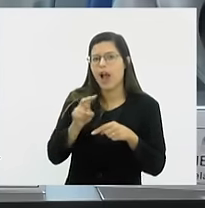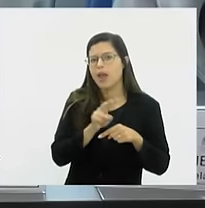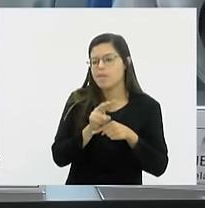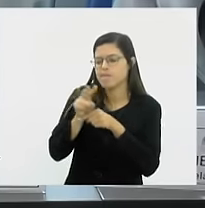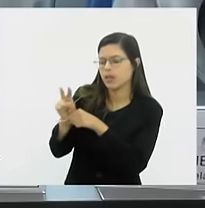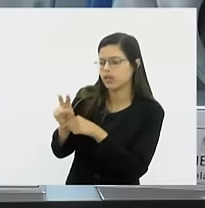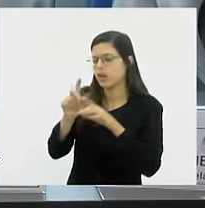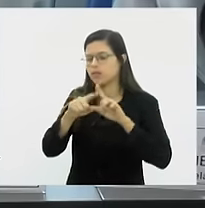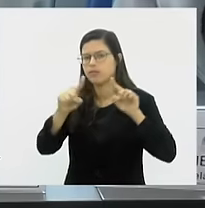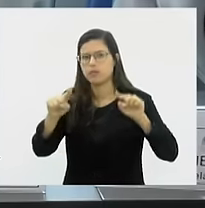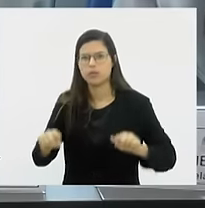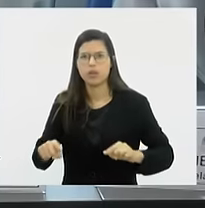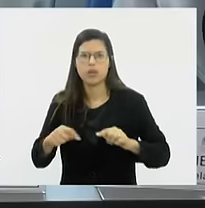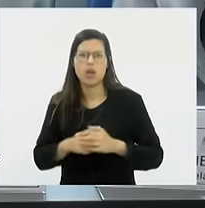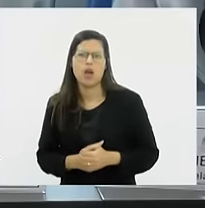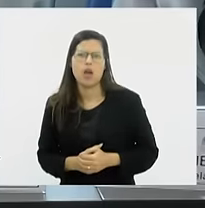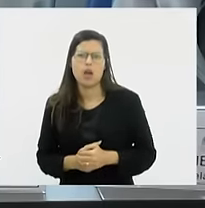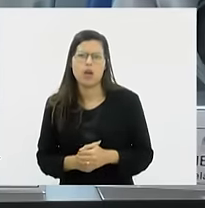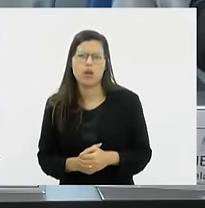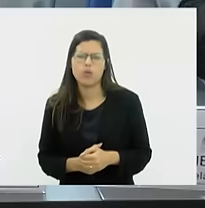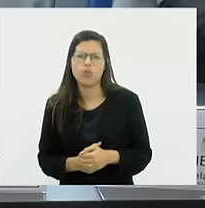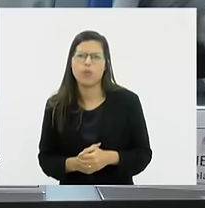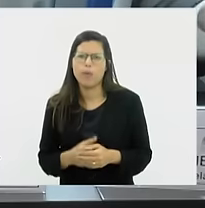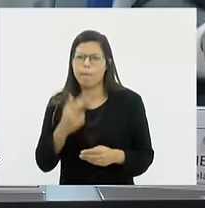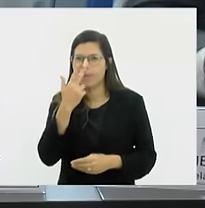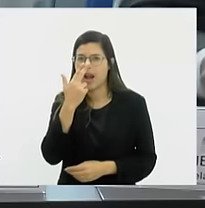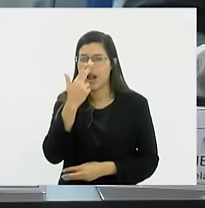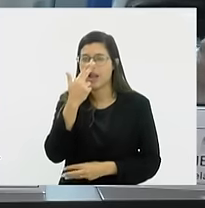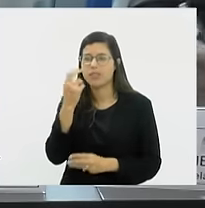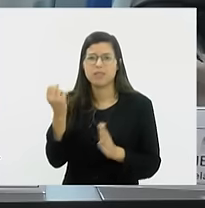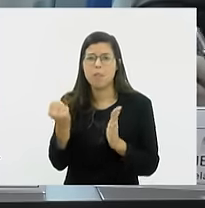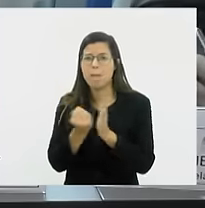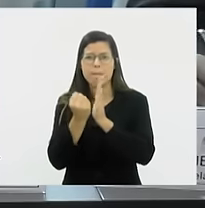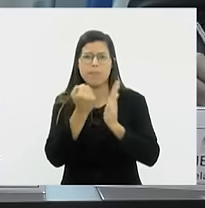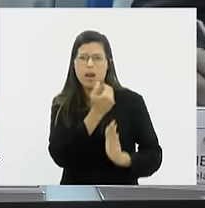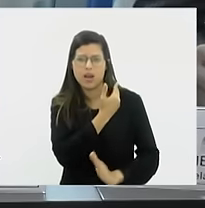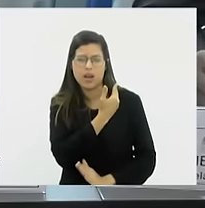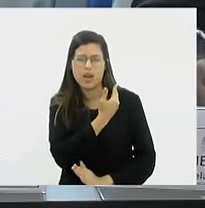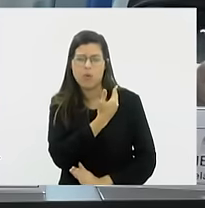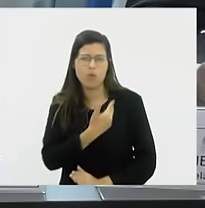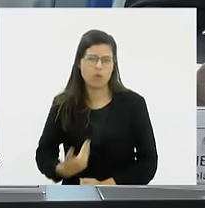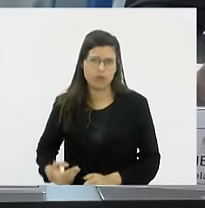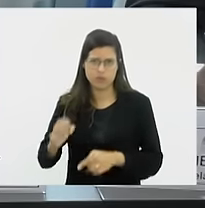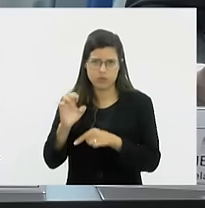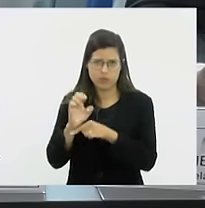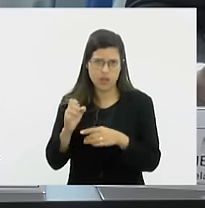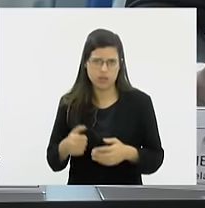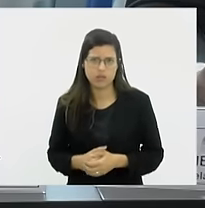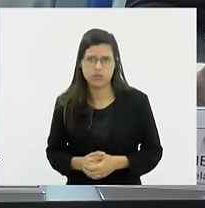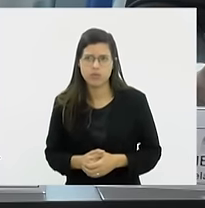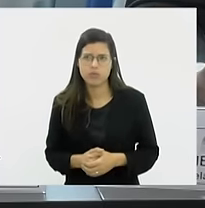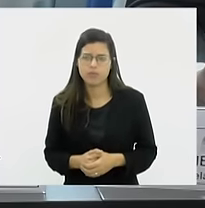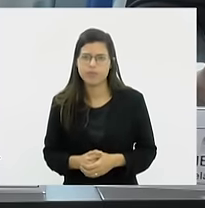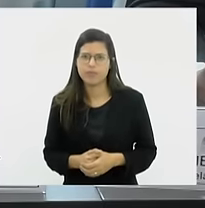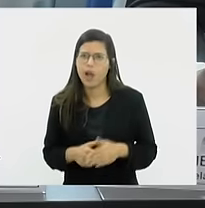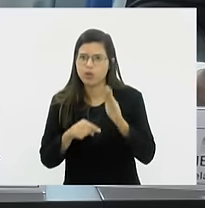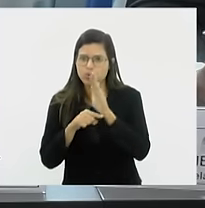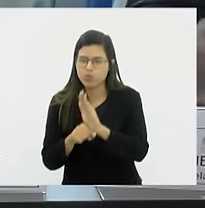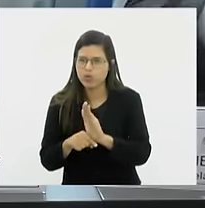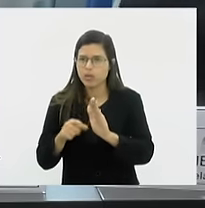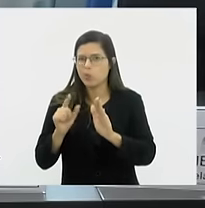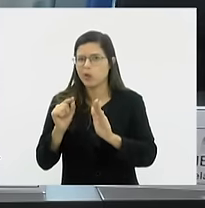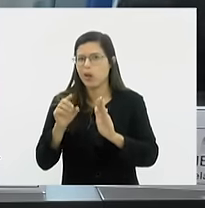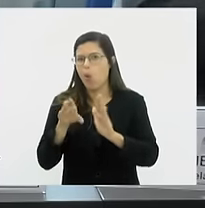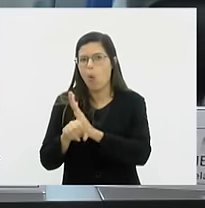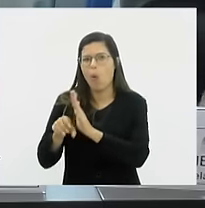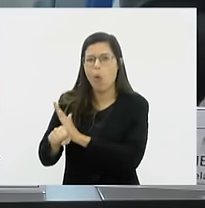servidor, maculando a imagem do governo do Estado em prol de arrecadação e em prol da máfia. Então, eu vou passar rapidamente alguns relatos e